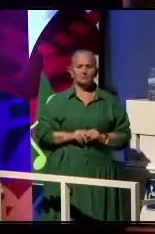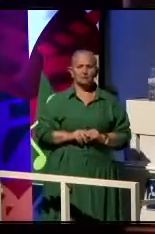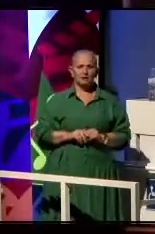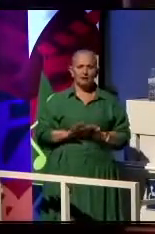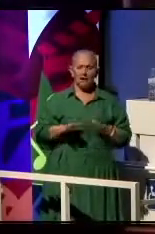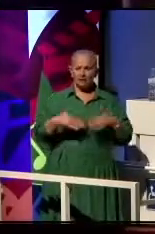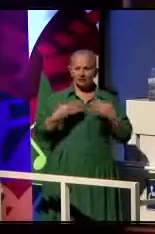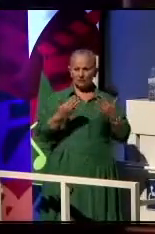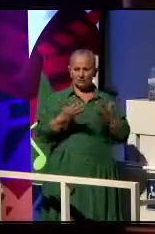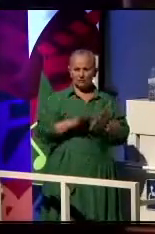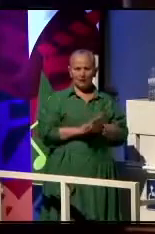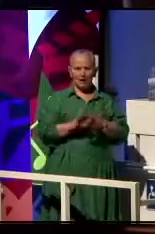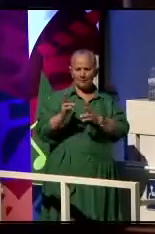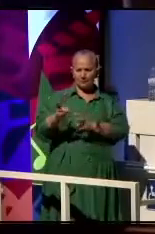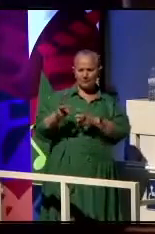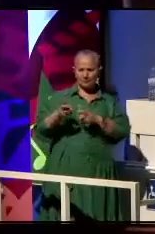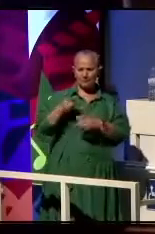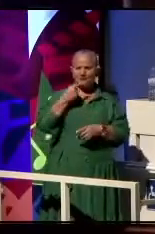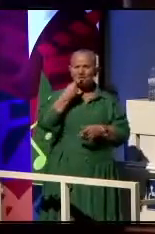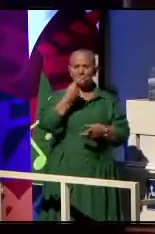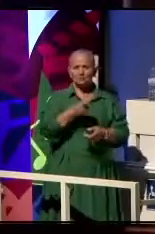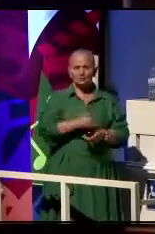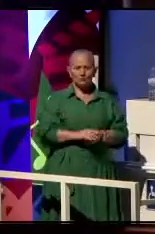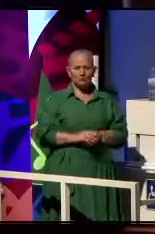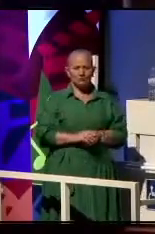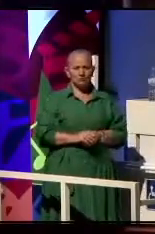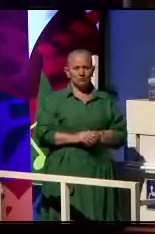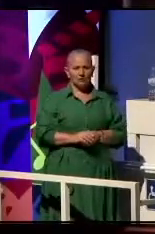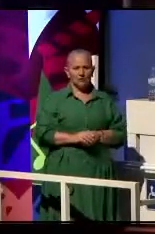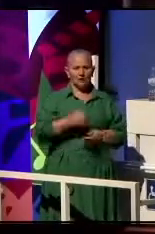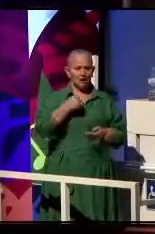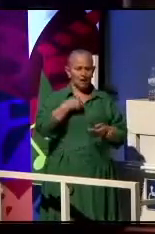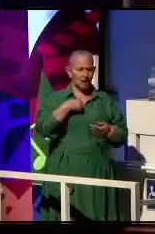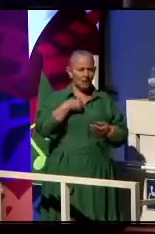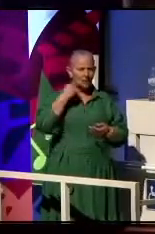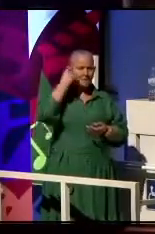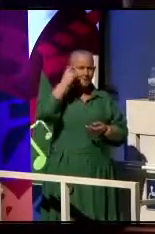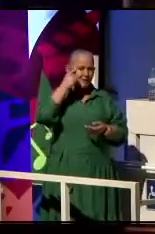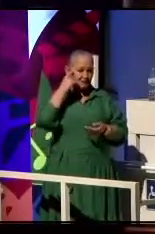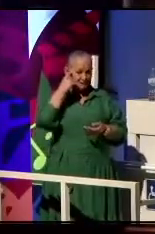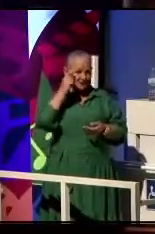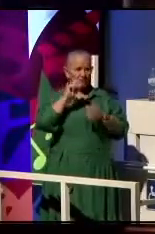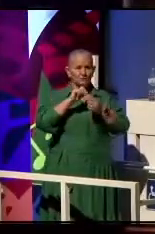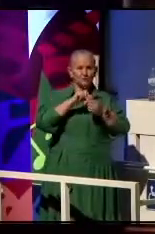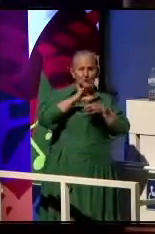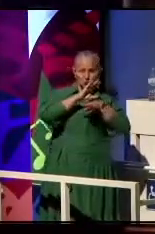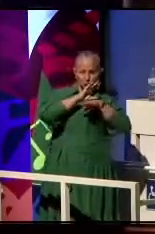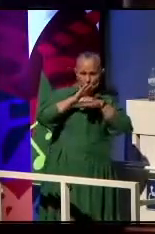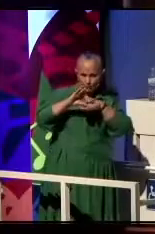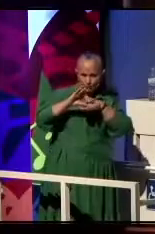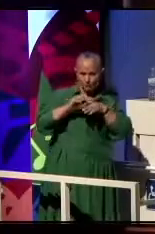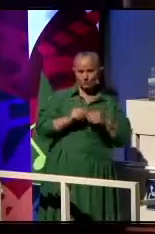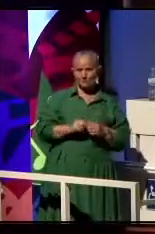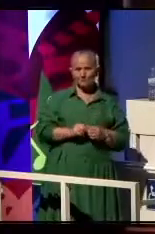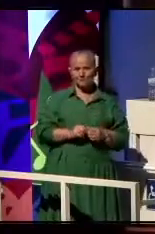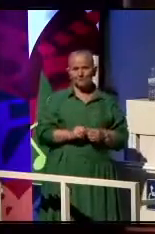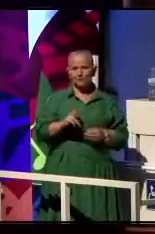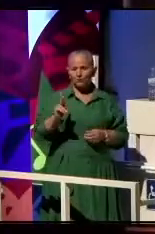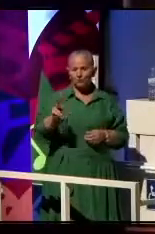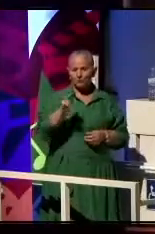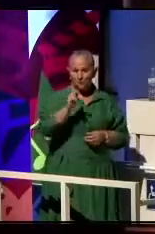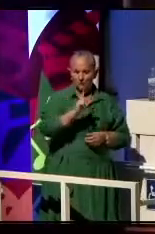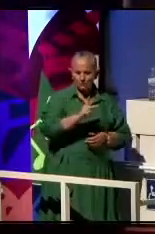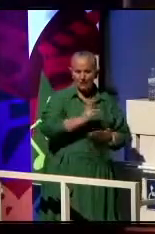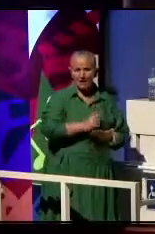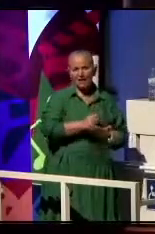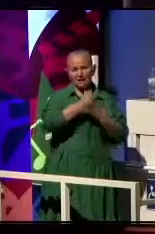aí eu percebi nisso tudo, Julinho, o que eu fiz? No mestrado, eu desenvolvi um curso de extensão para o professor